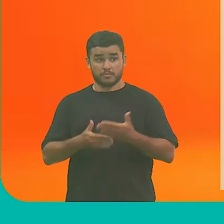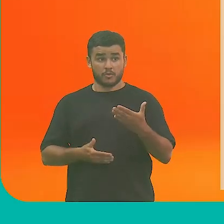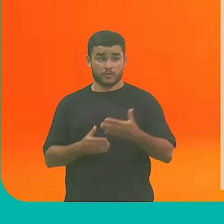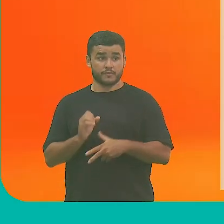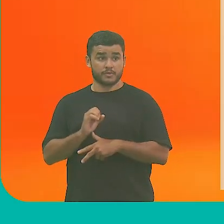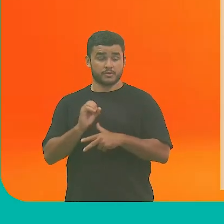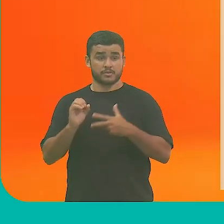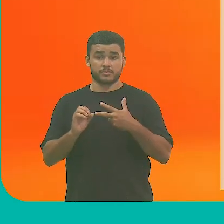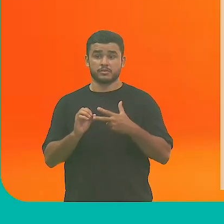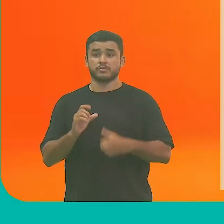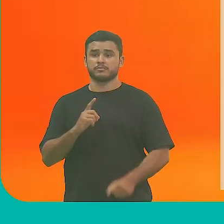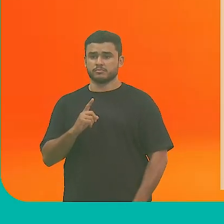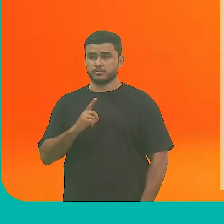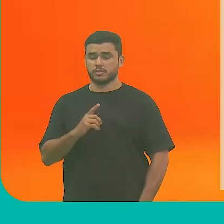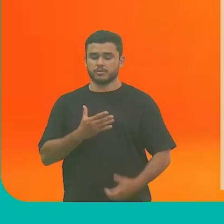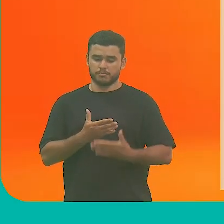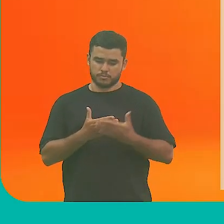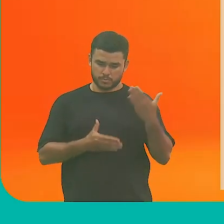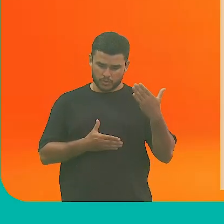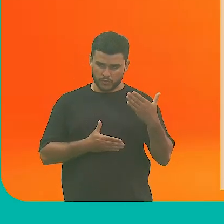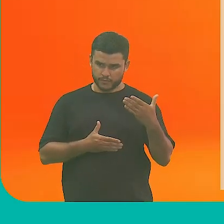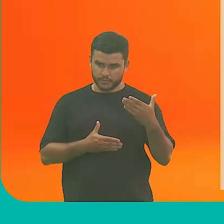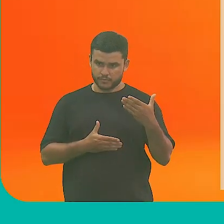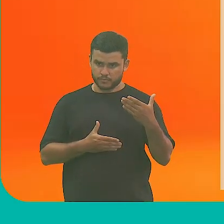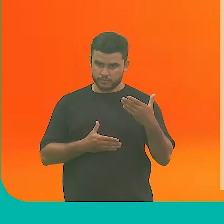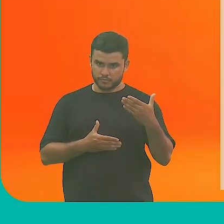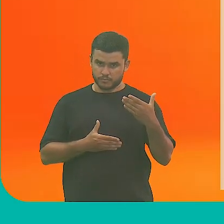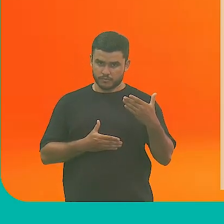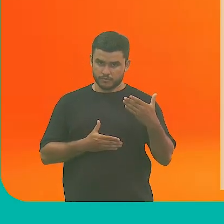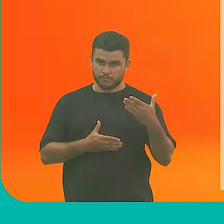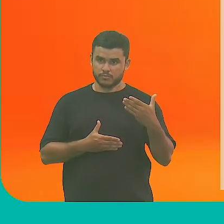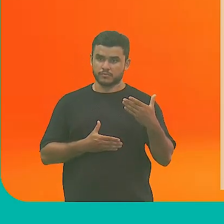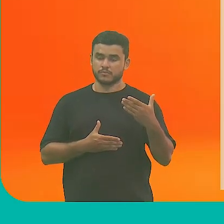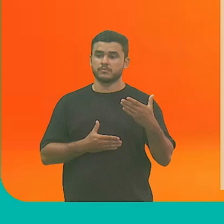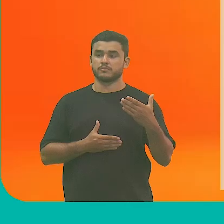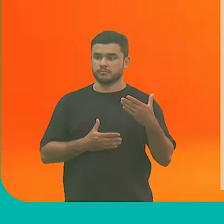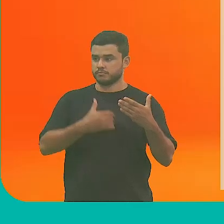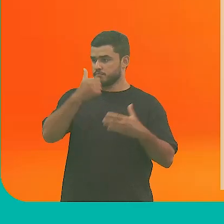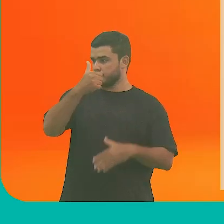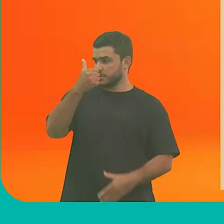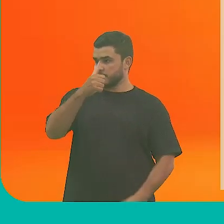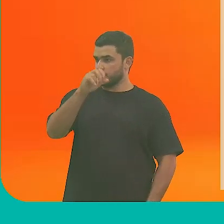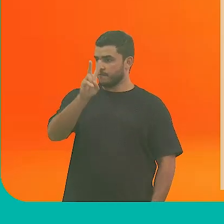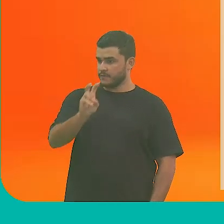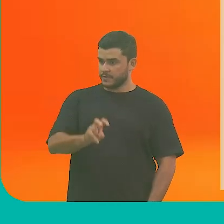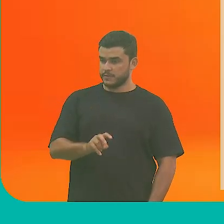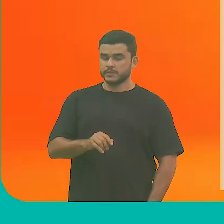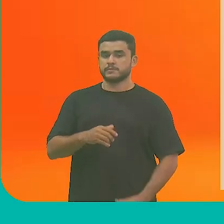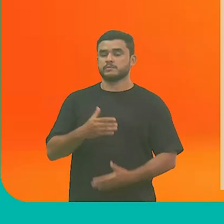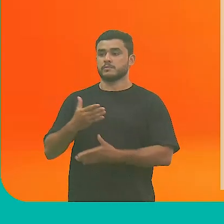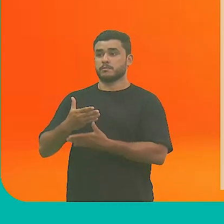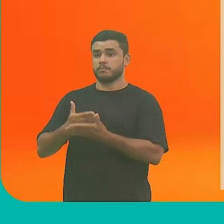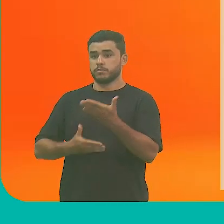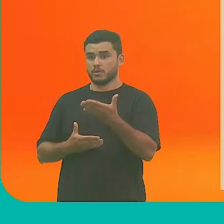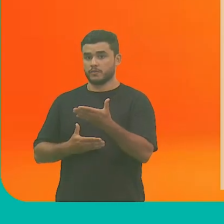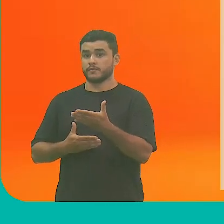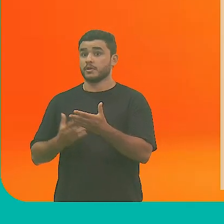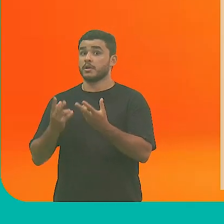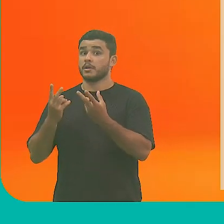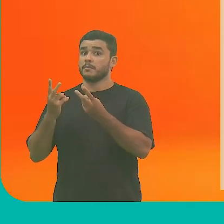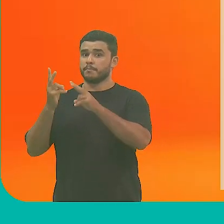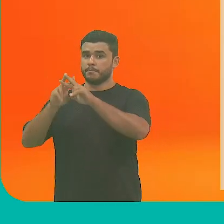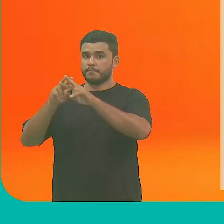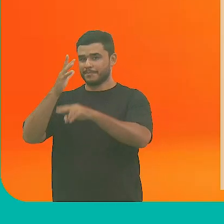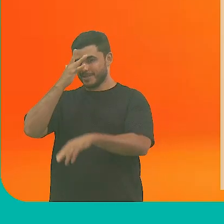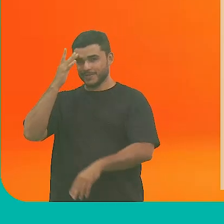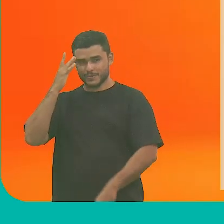feitas 3 provas. É uma prova para a primeira aplicação, uma prova para o PPL e